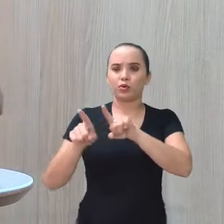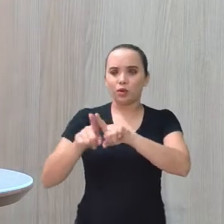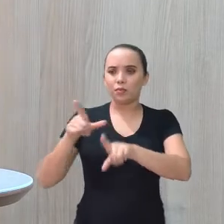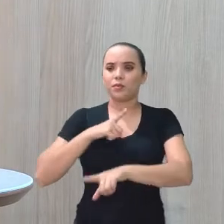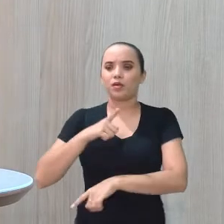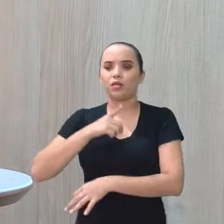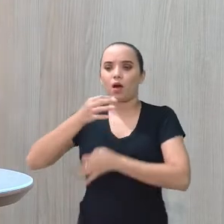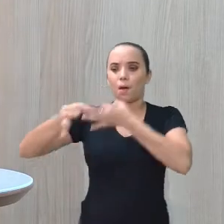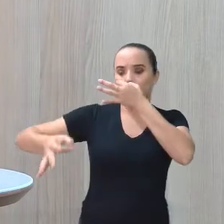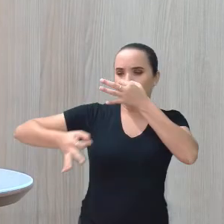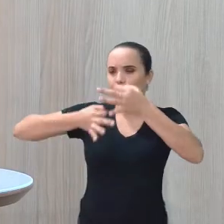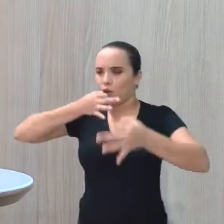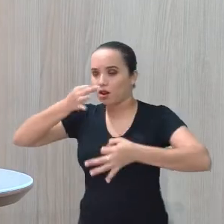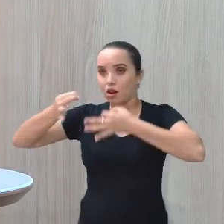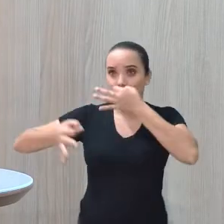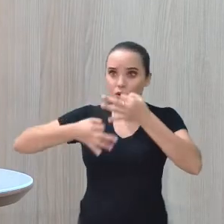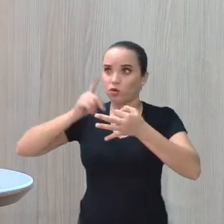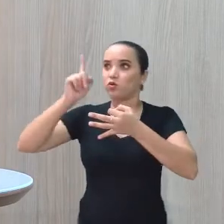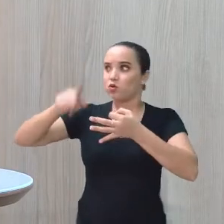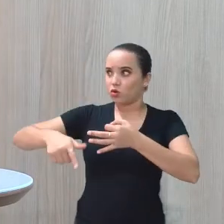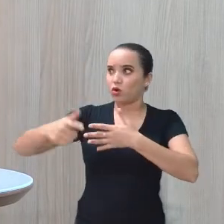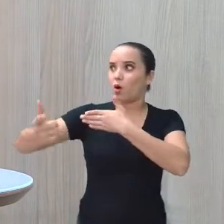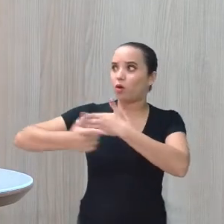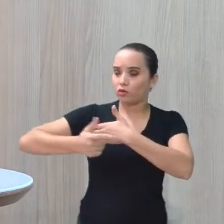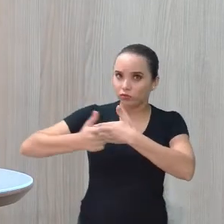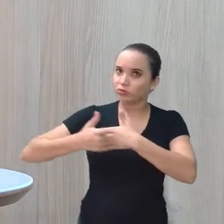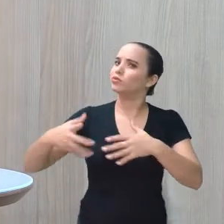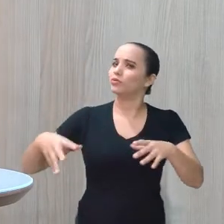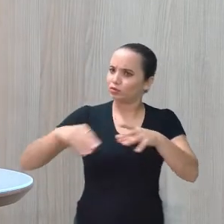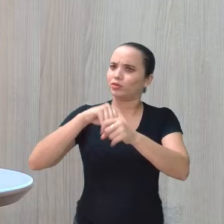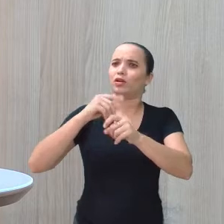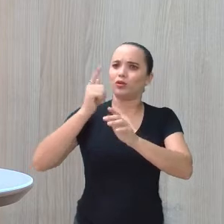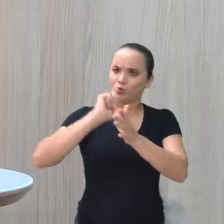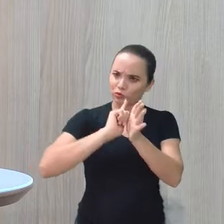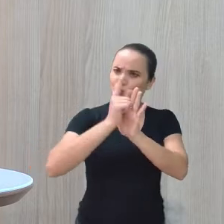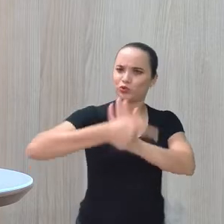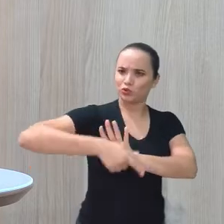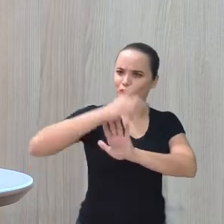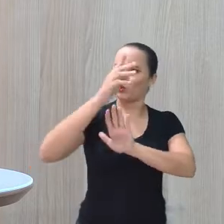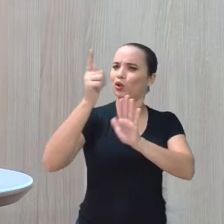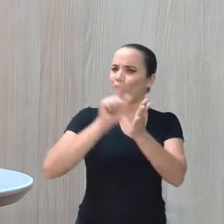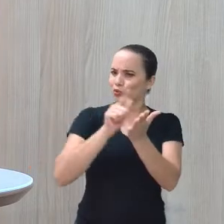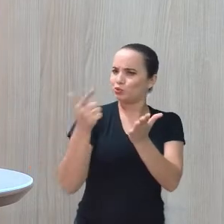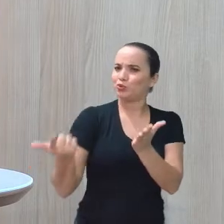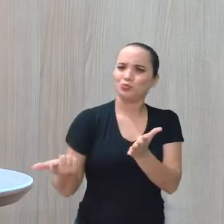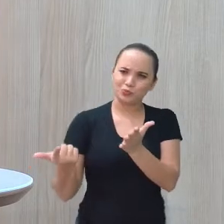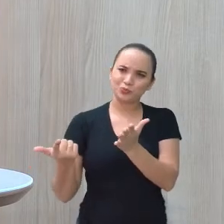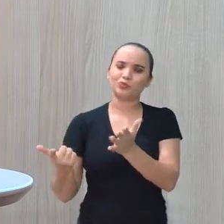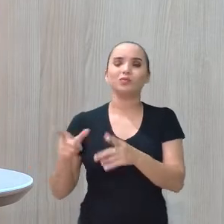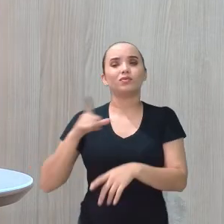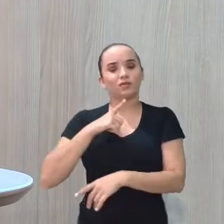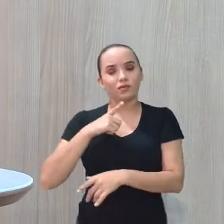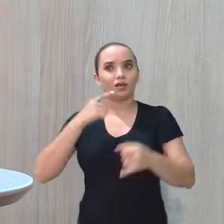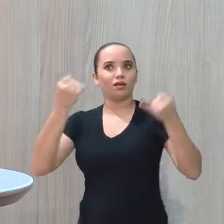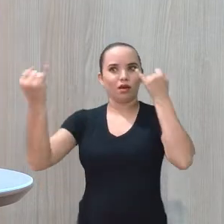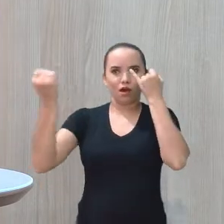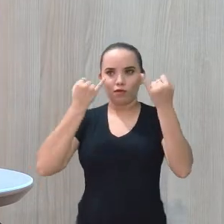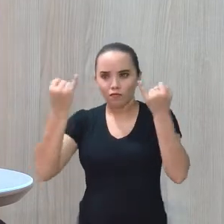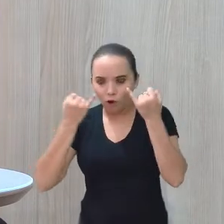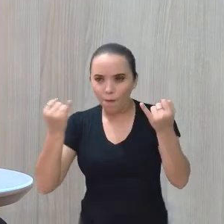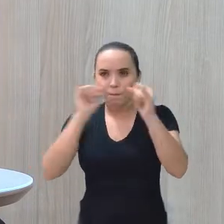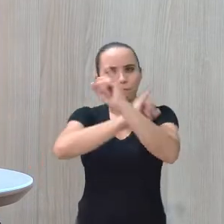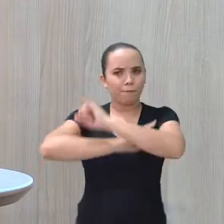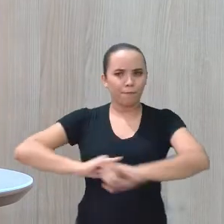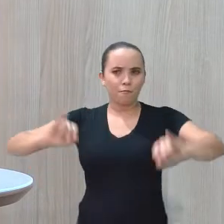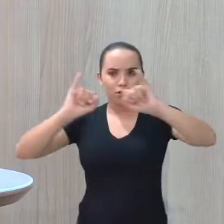que é exatamente uma das funções dos gêneros jornalísticos, né? Que a gente vai ter a informação e vai ter a discussão